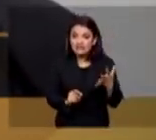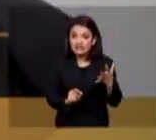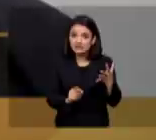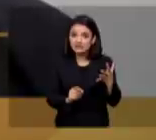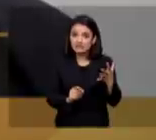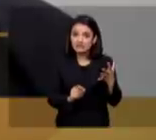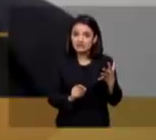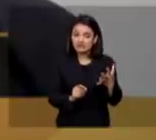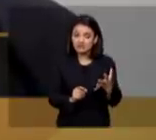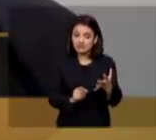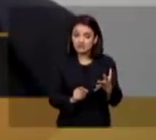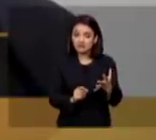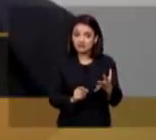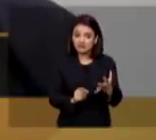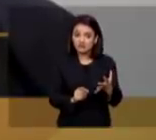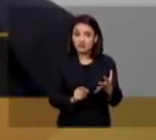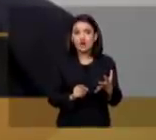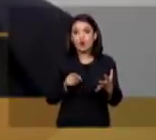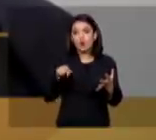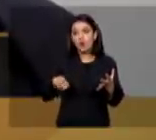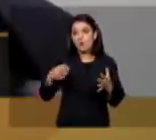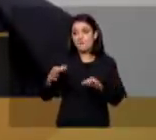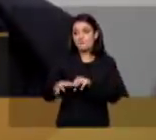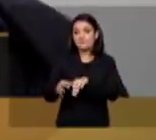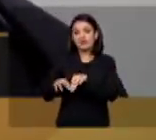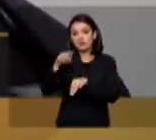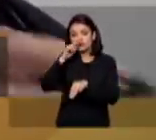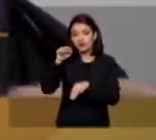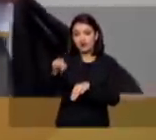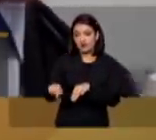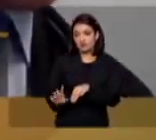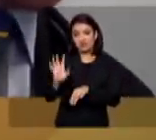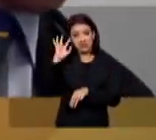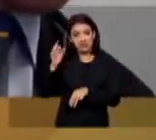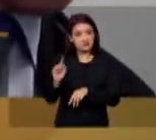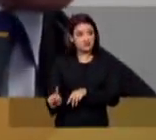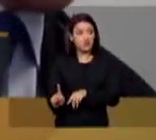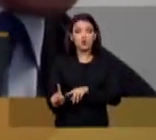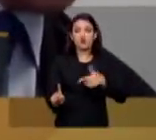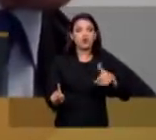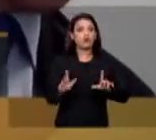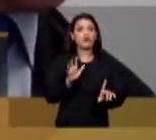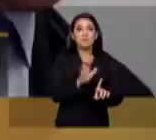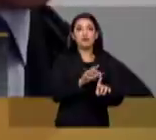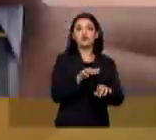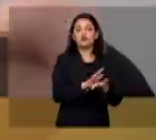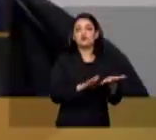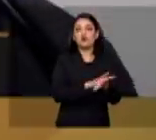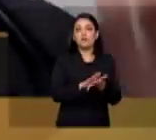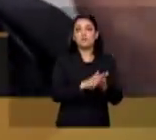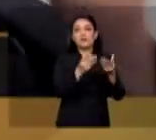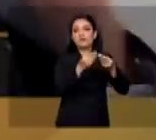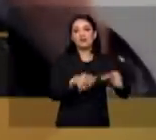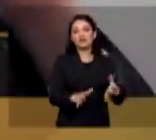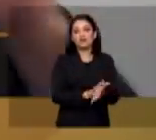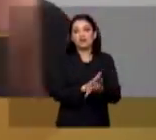proferida pelo ministro Edson Fachin não implicou prejuízo à análise do HC